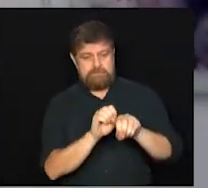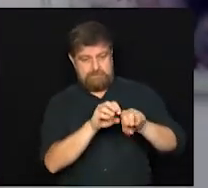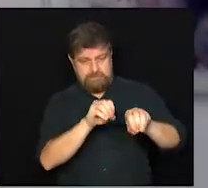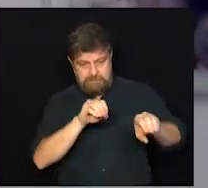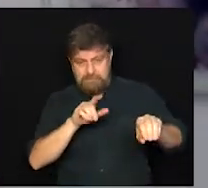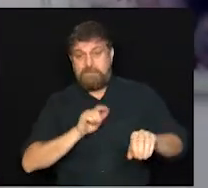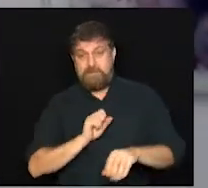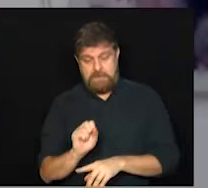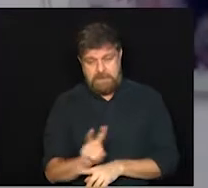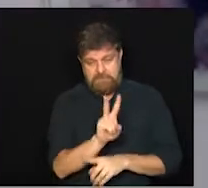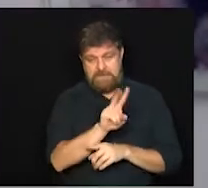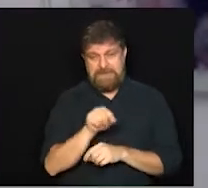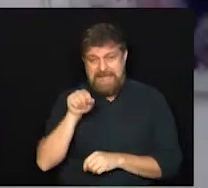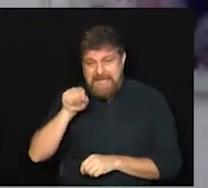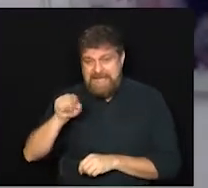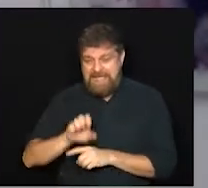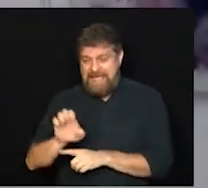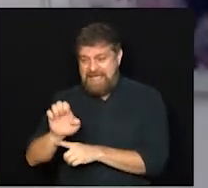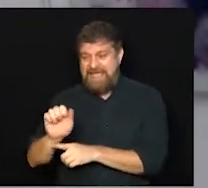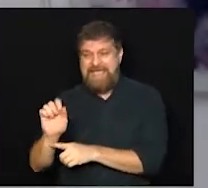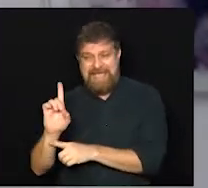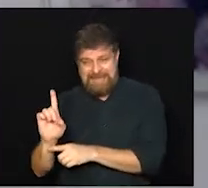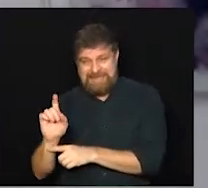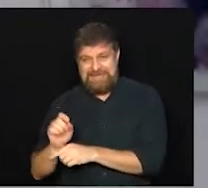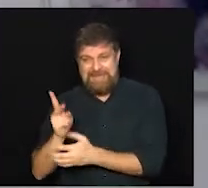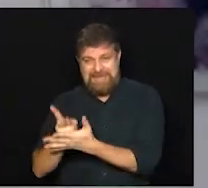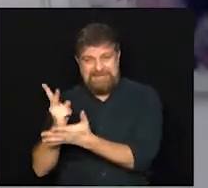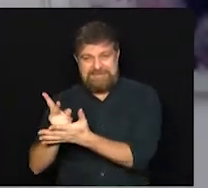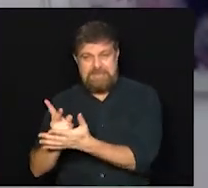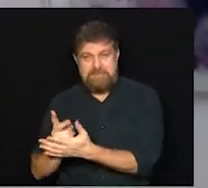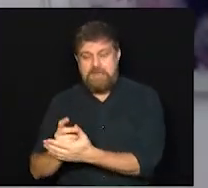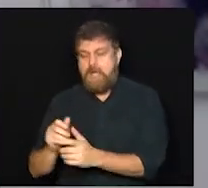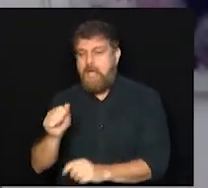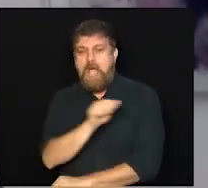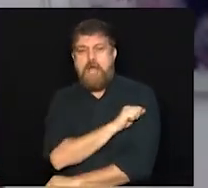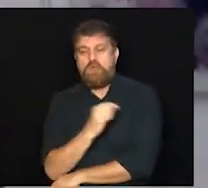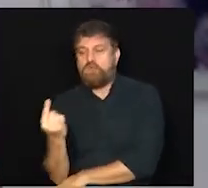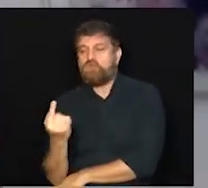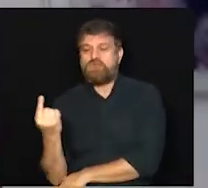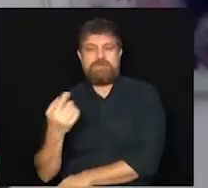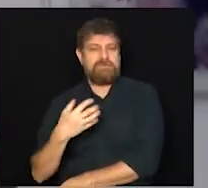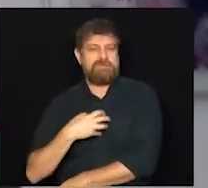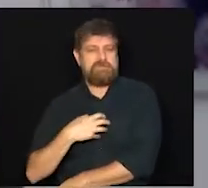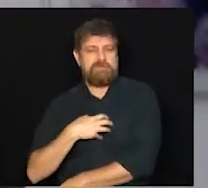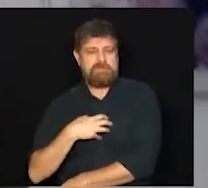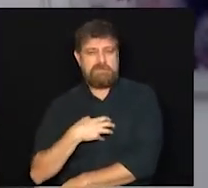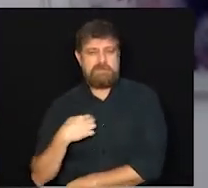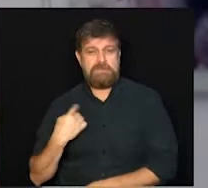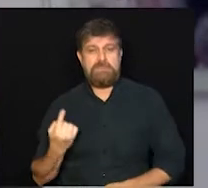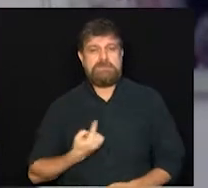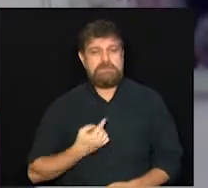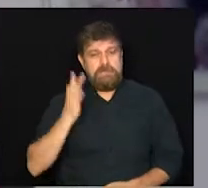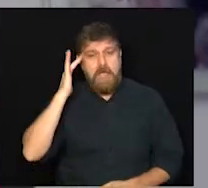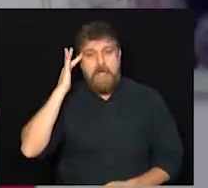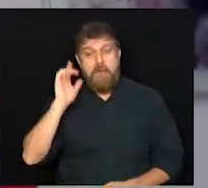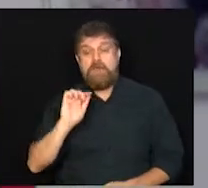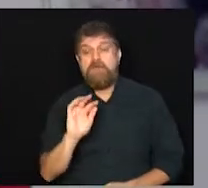valorizado, enquanto na educação à distância ele é desvalorizado. O que a gente acha que vai ficar